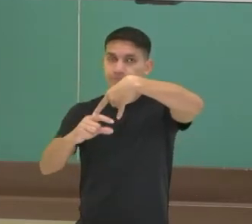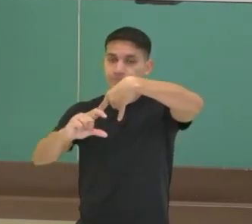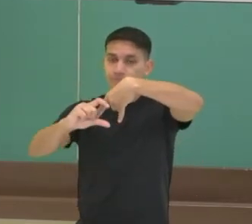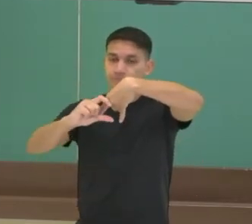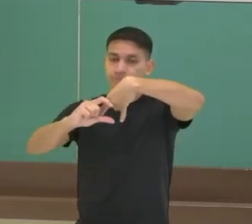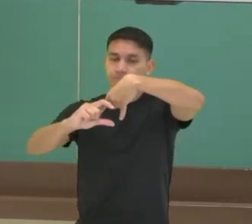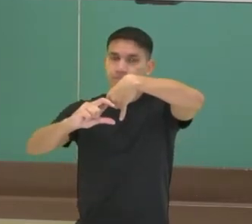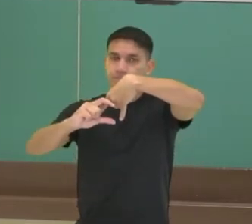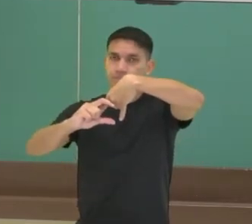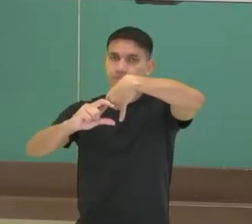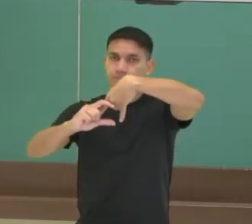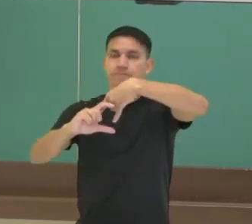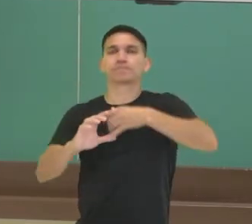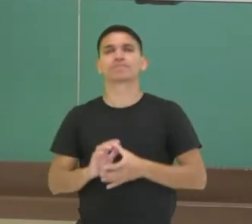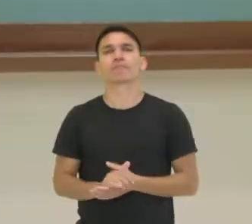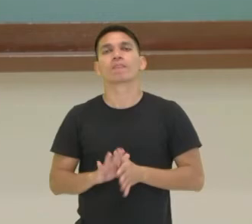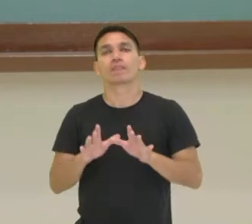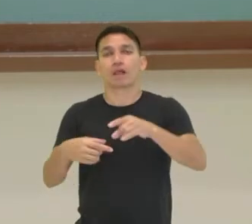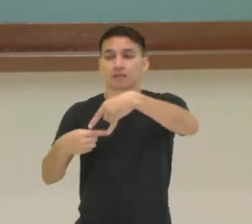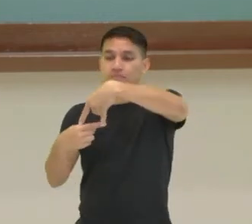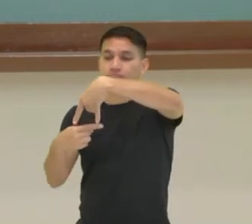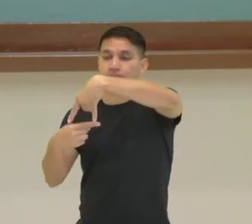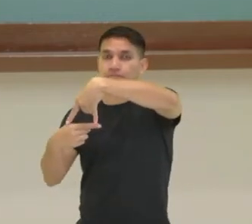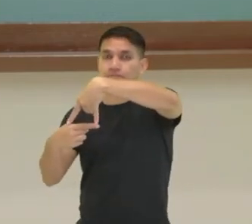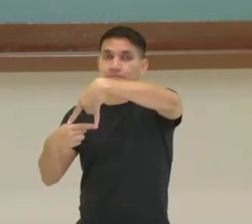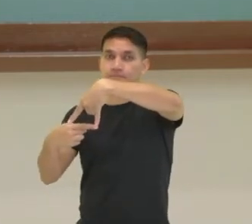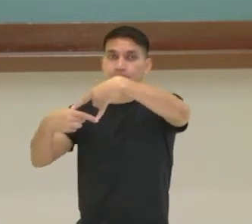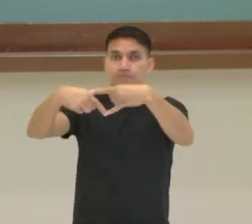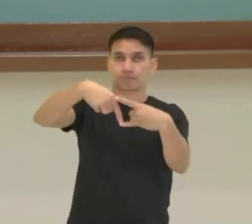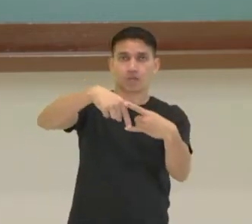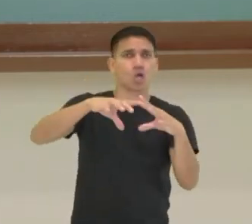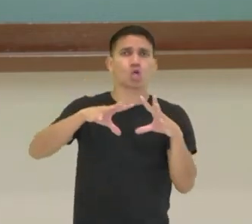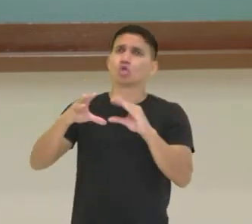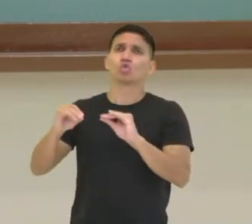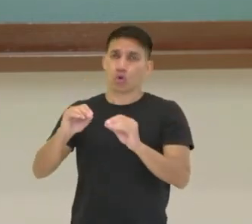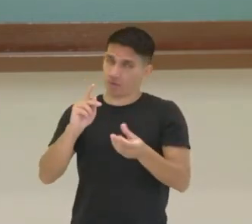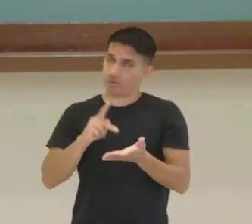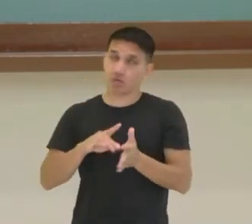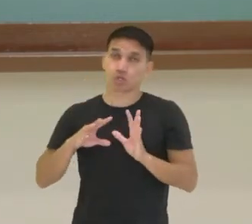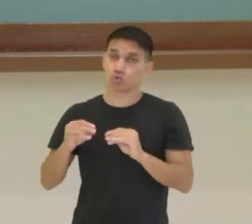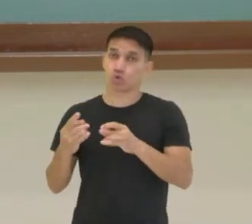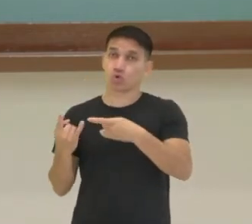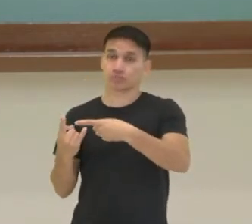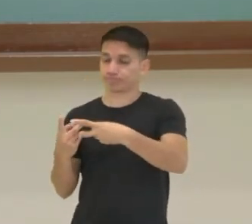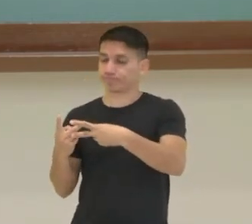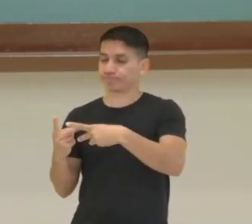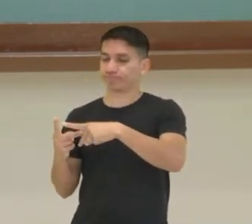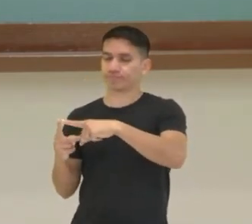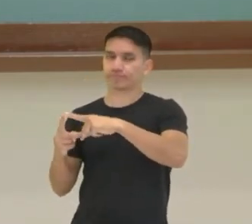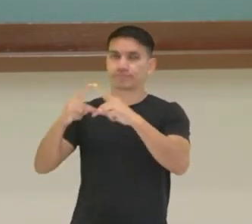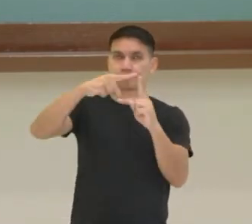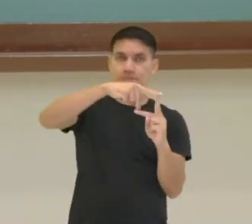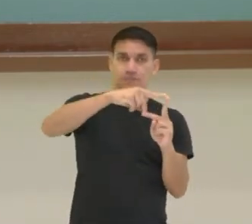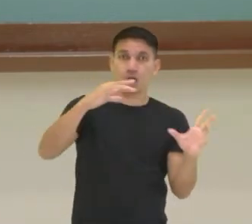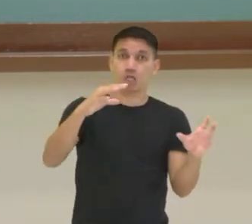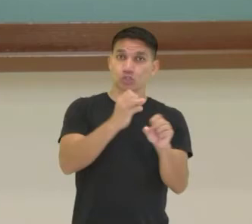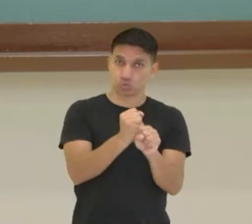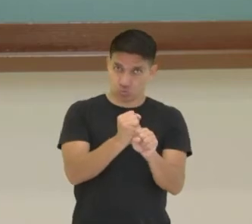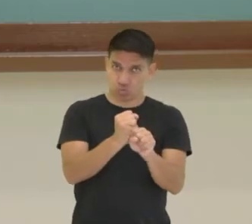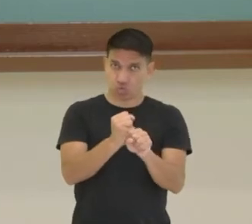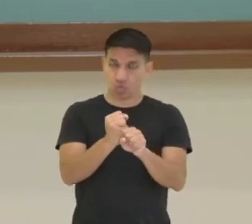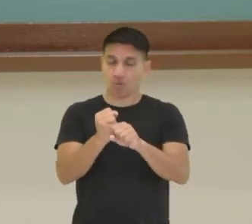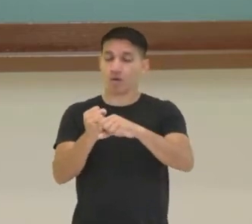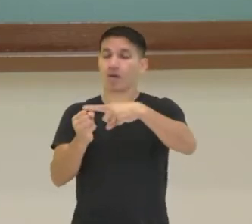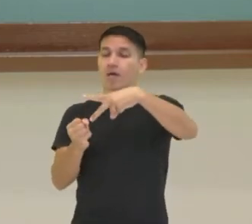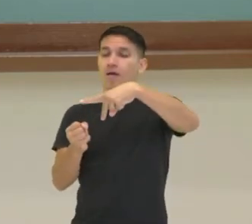Além disso, em um trapézio, aliás, em todo quadrilátero, a soma dos 4 ângulos internos é 360